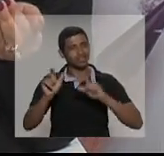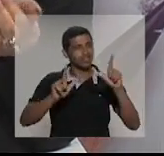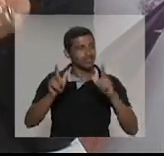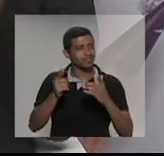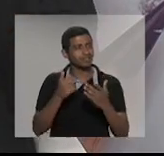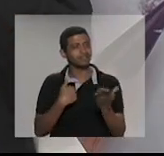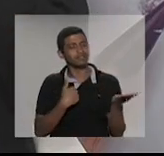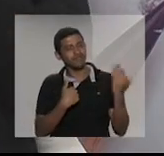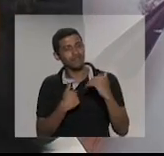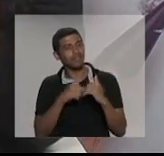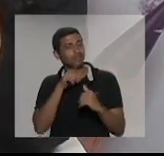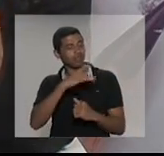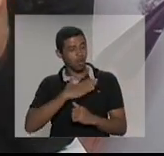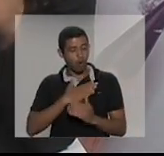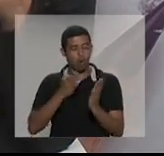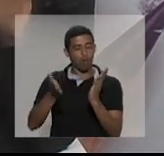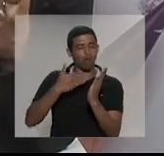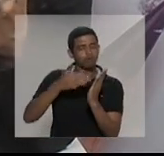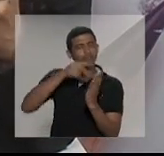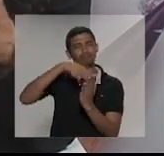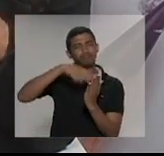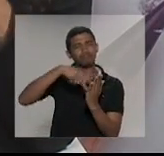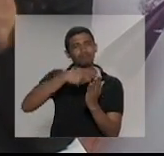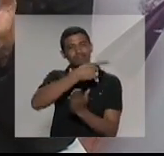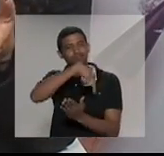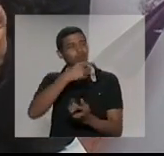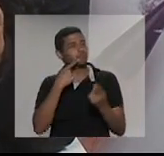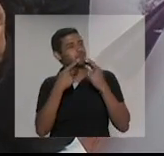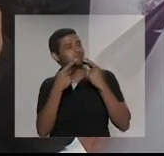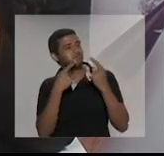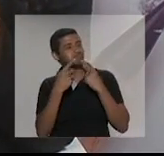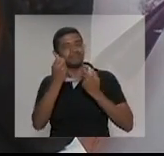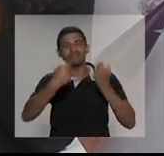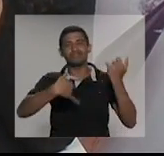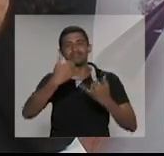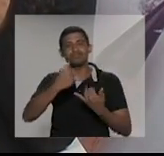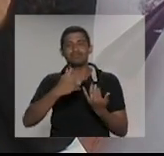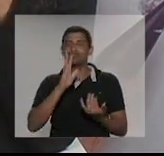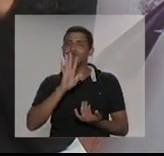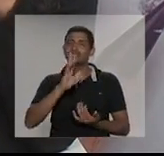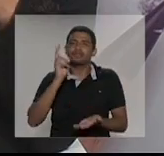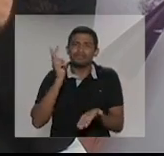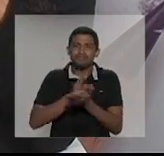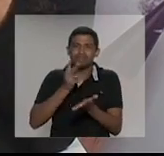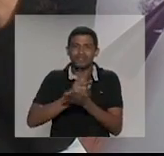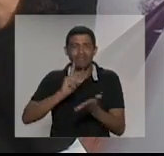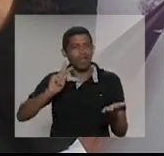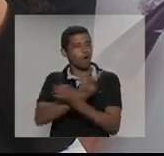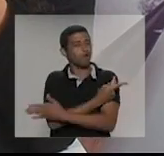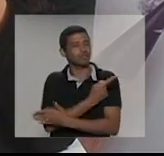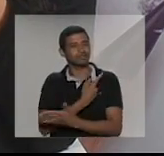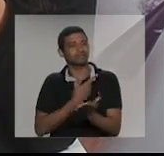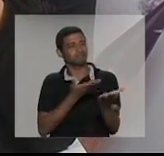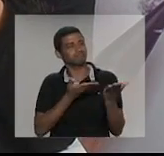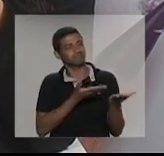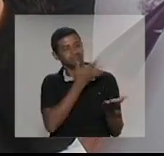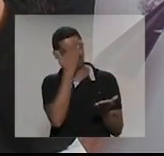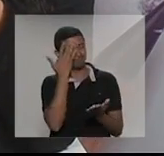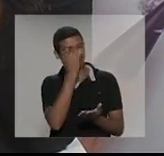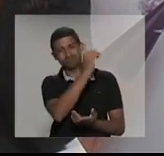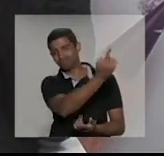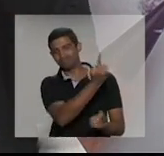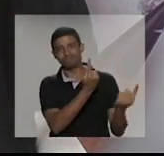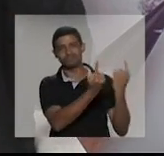para os meus convidados. Ó, tragam uma obra que vocês gostem e vamos falar dessa obra. E toda vez que a gente vai falar de